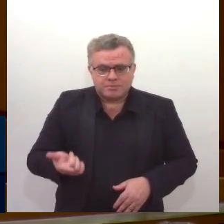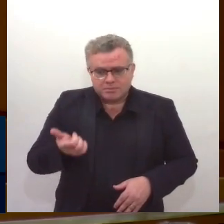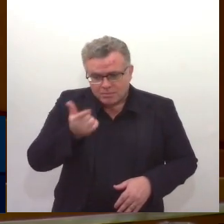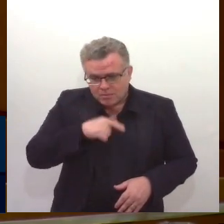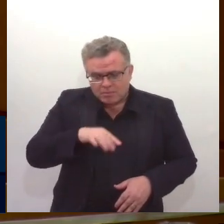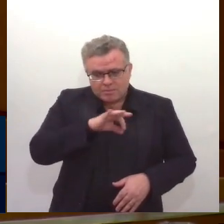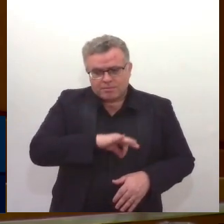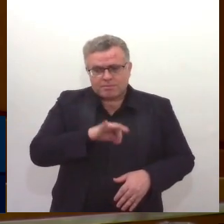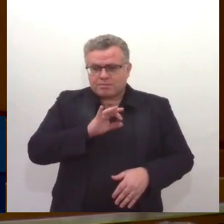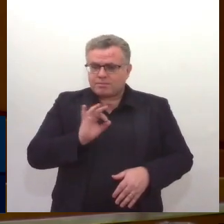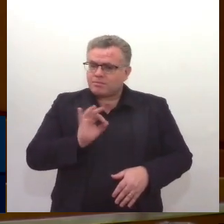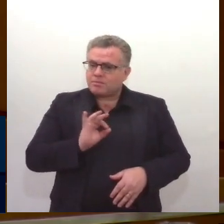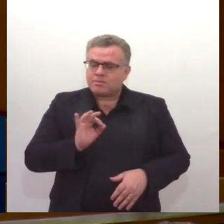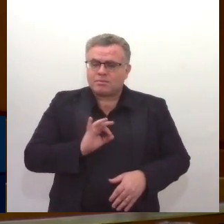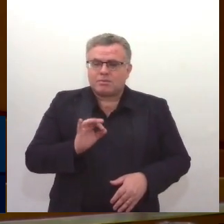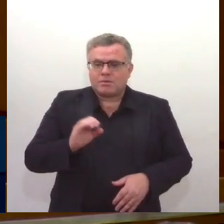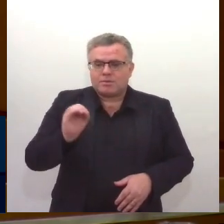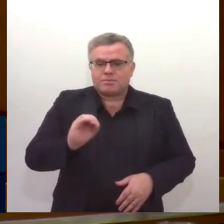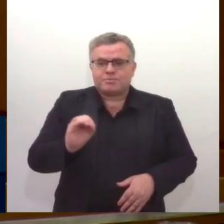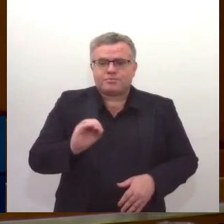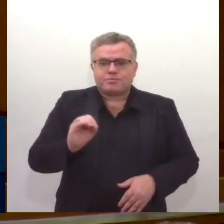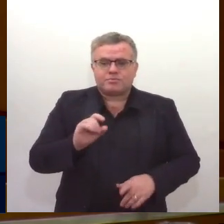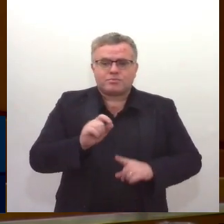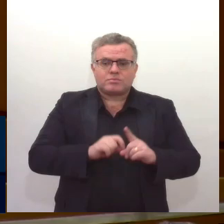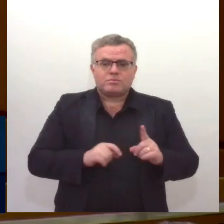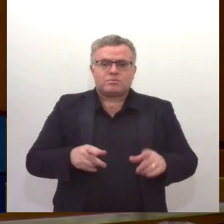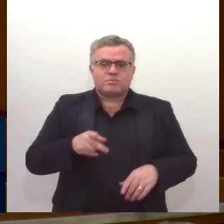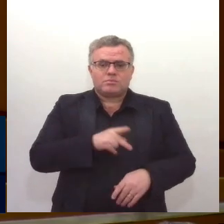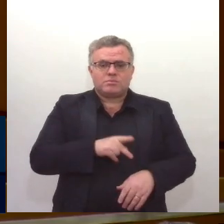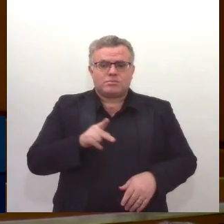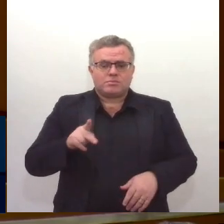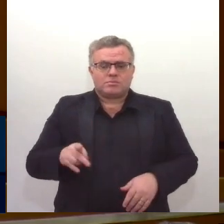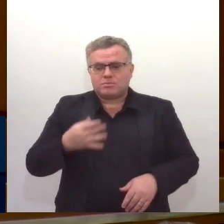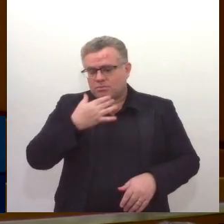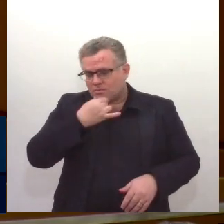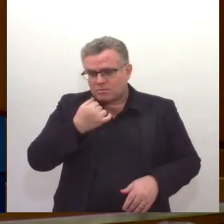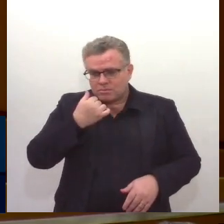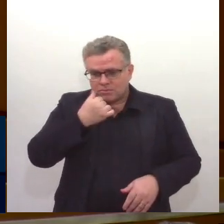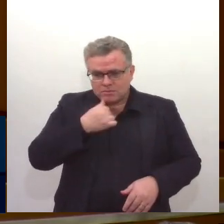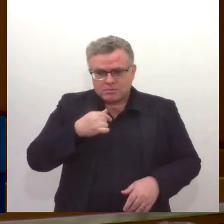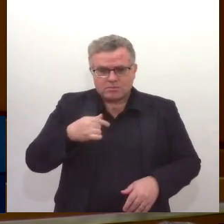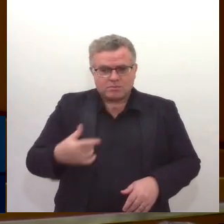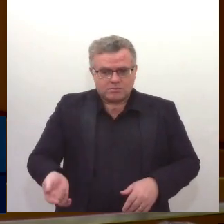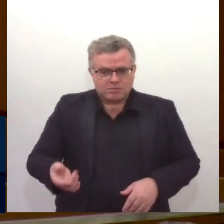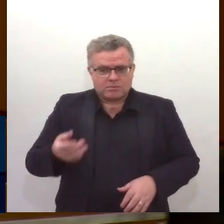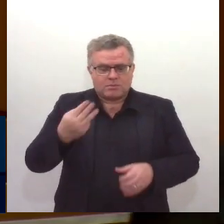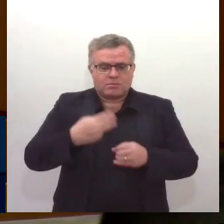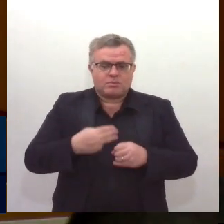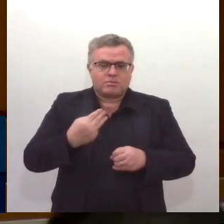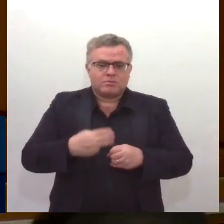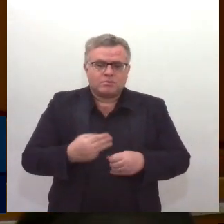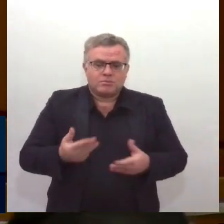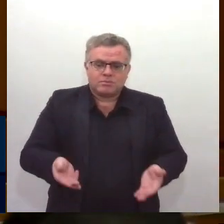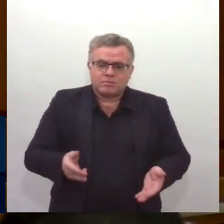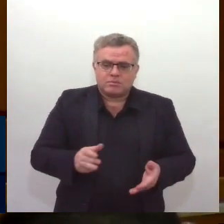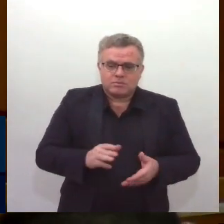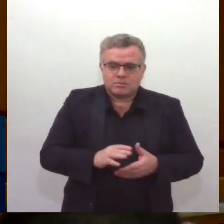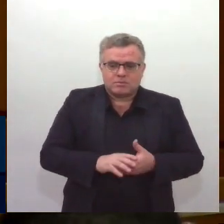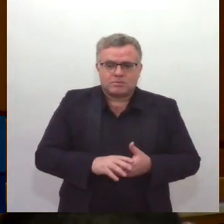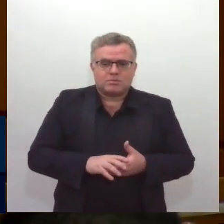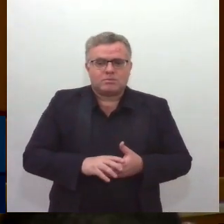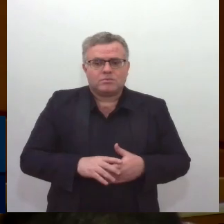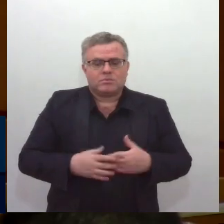outubro, professoras e professores da rede municipal de ensino de Canindé do